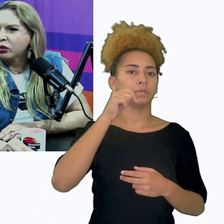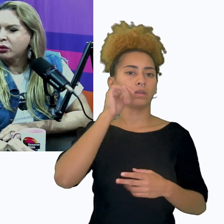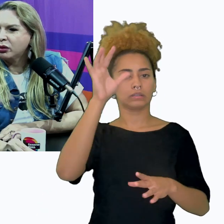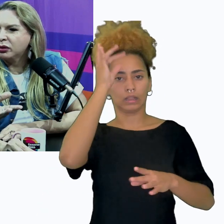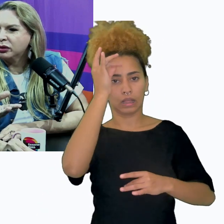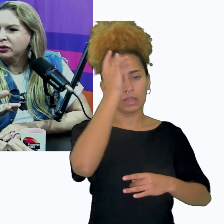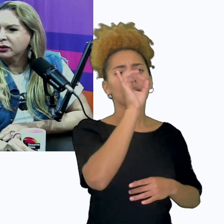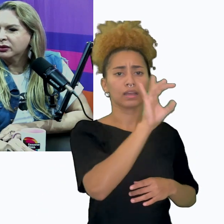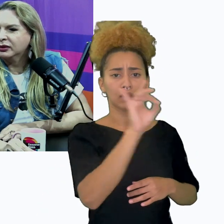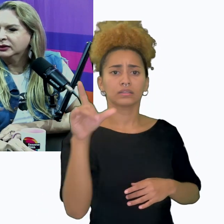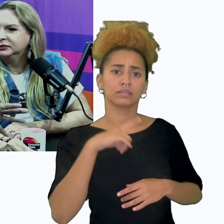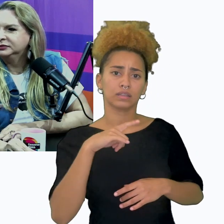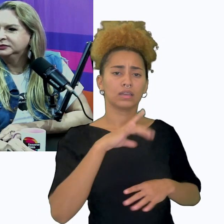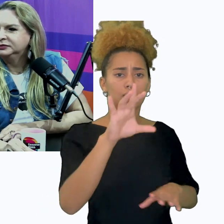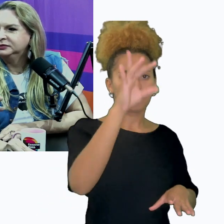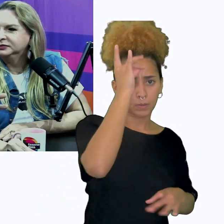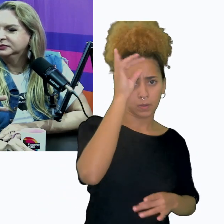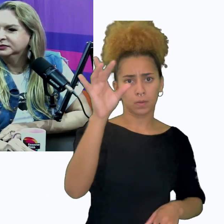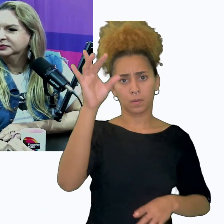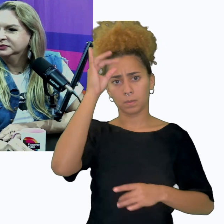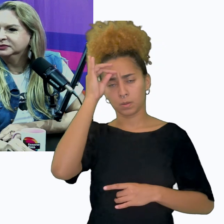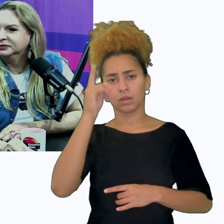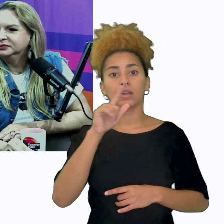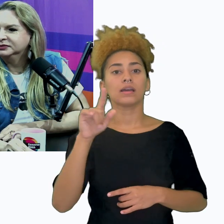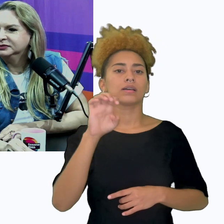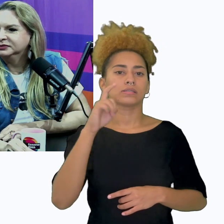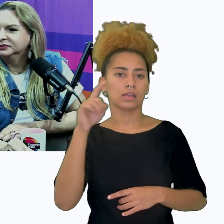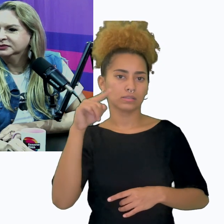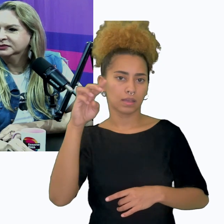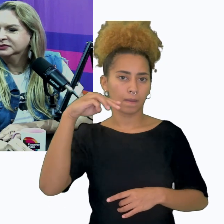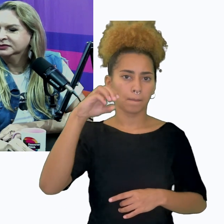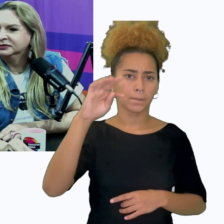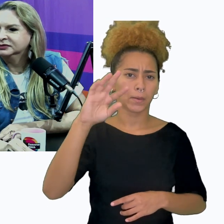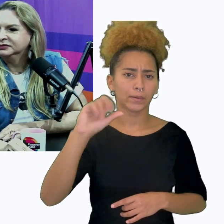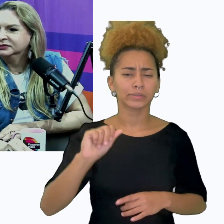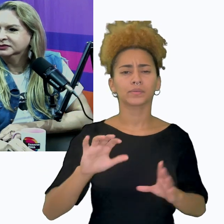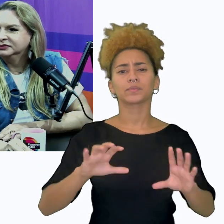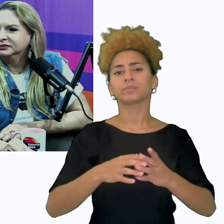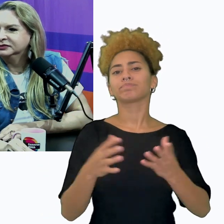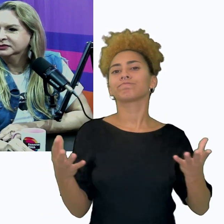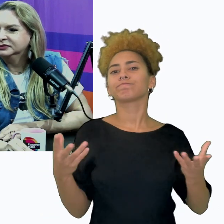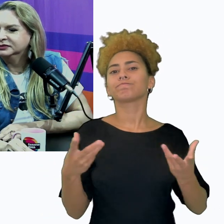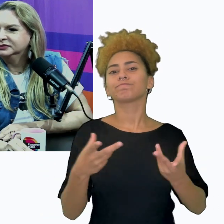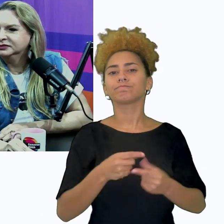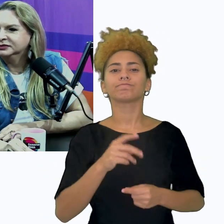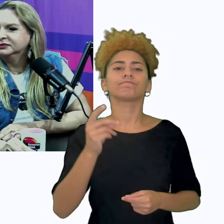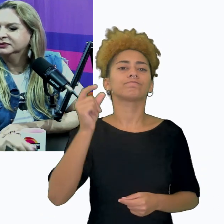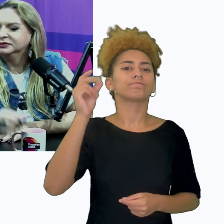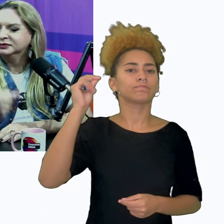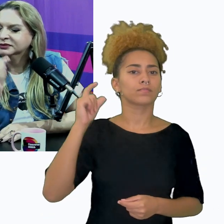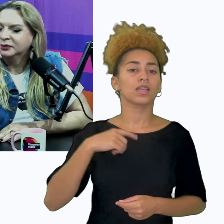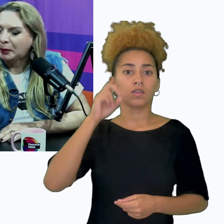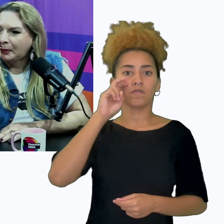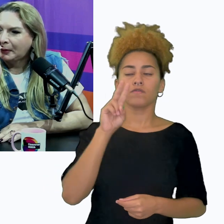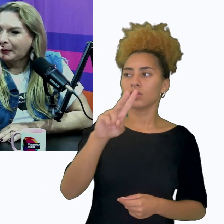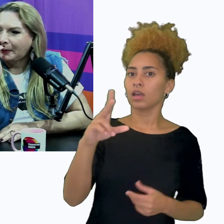Maria Gabriela, e tinha, né, a Carla de Brito, era a Zezé Mota. Então, assim, era um grupo maravilhoso, incrível, que fazia